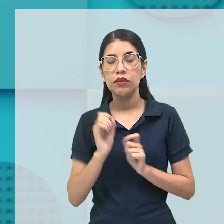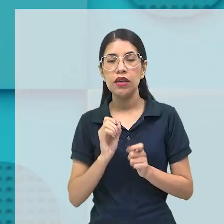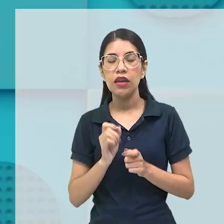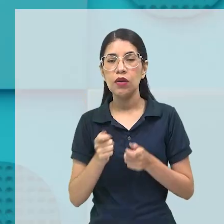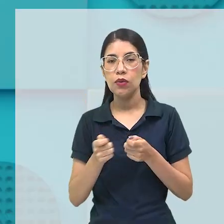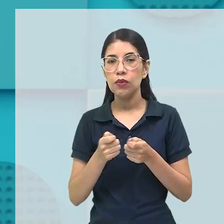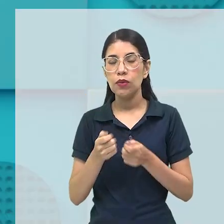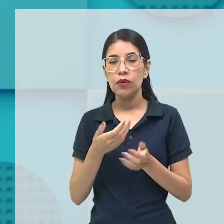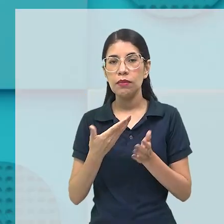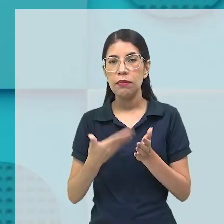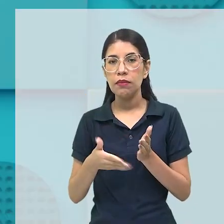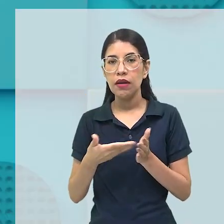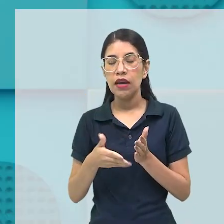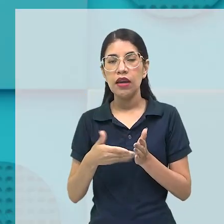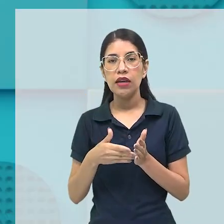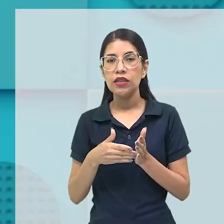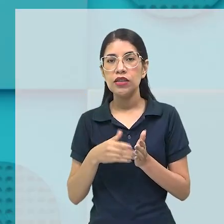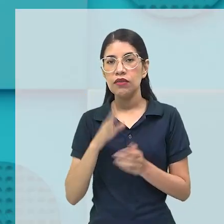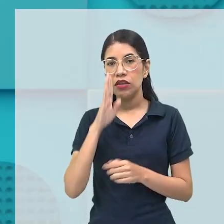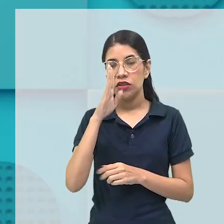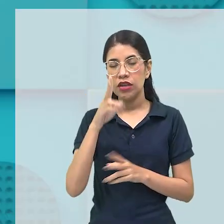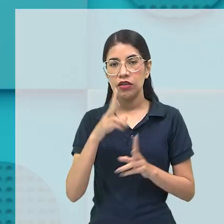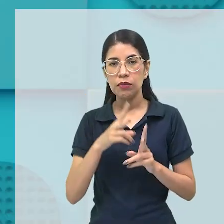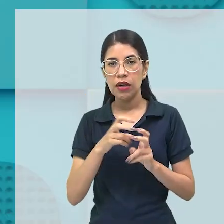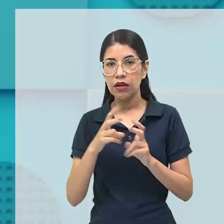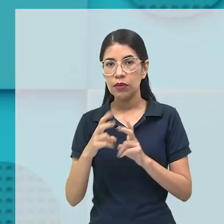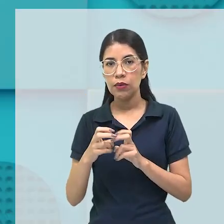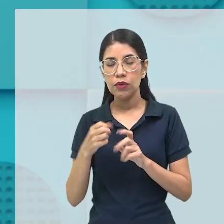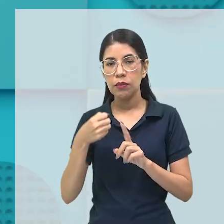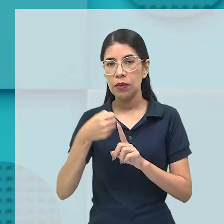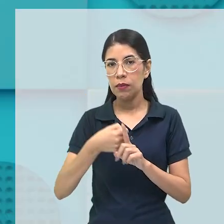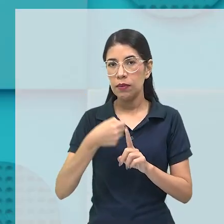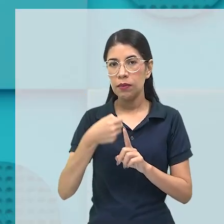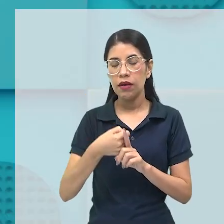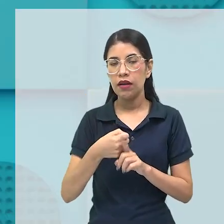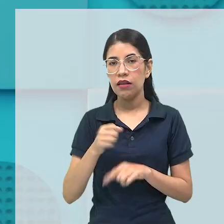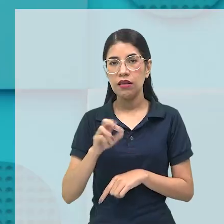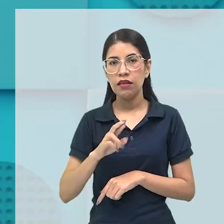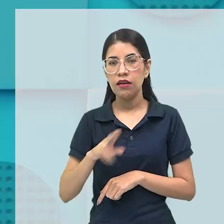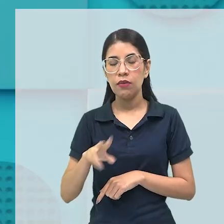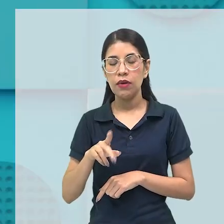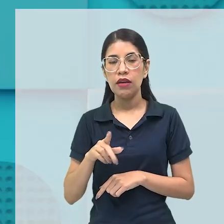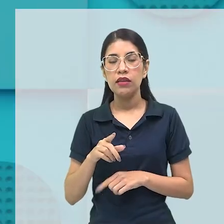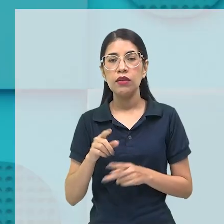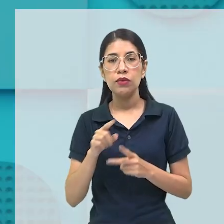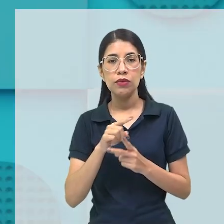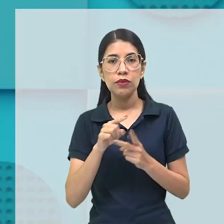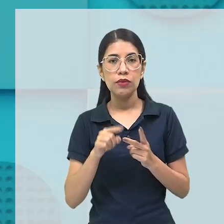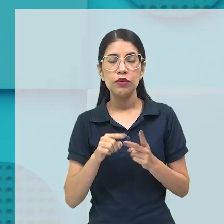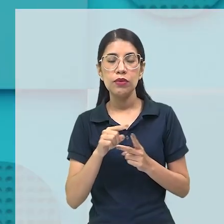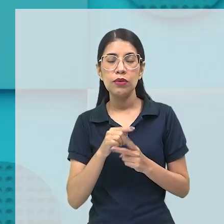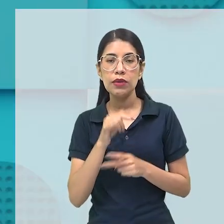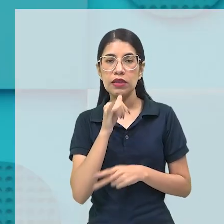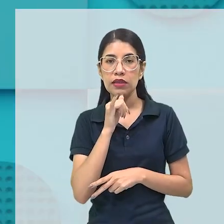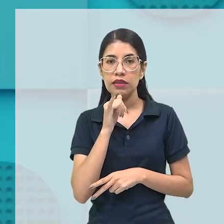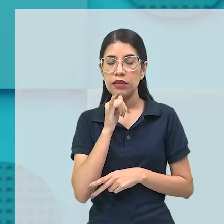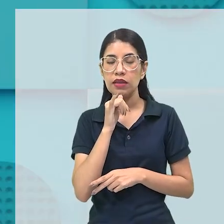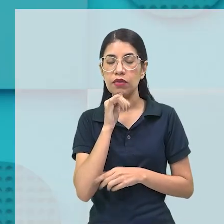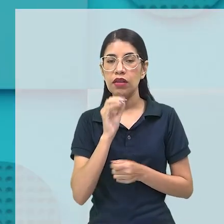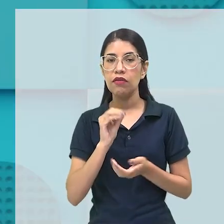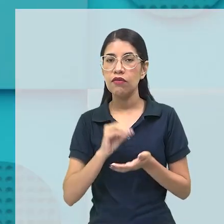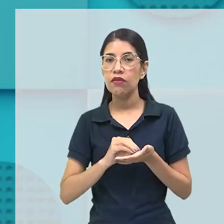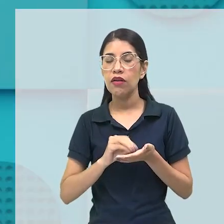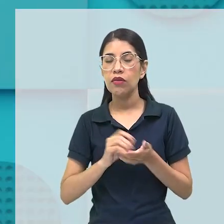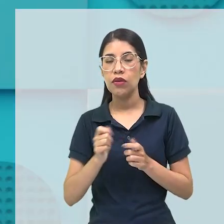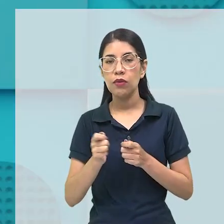muito descontrolada, partir para cima, né? Como se fosse uma briga. E aí todos os 2 são casos de falta